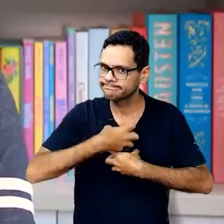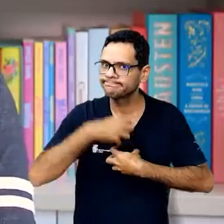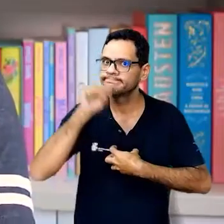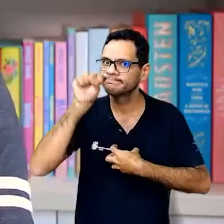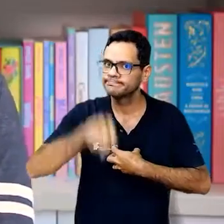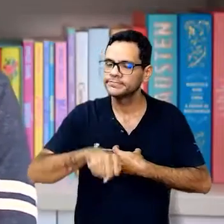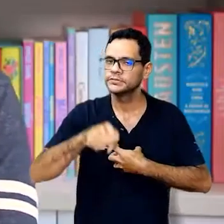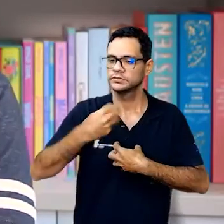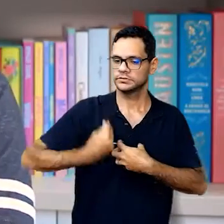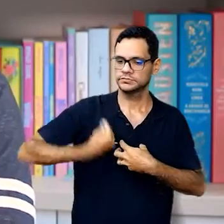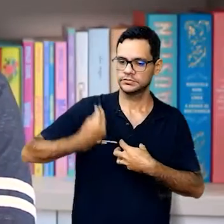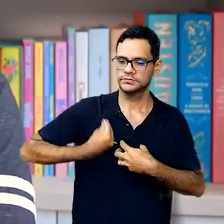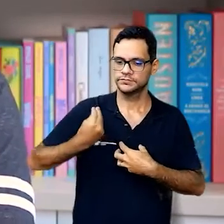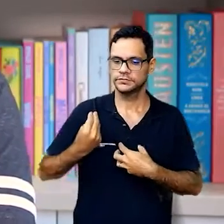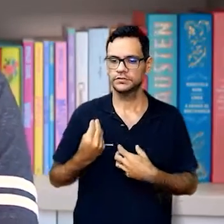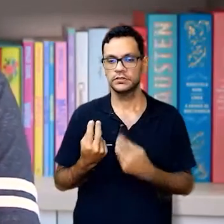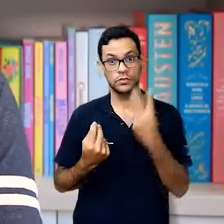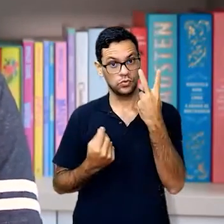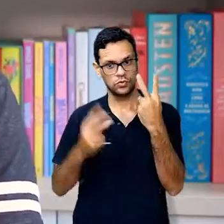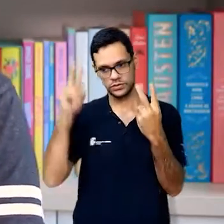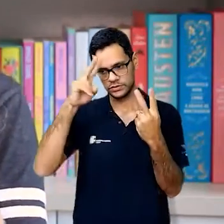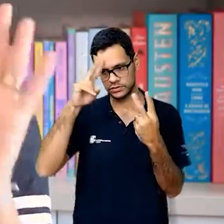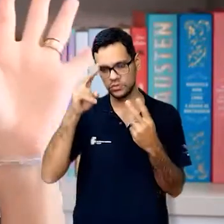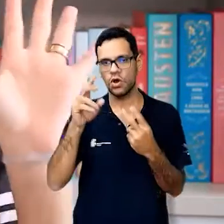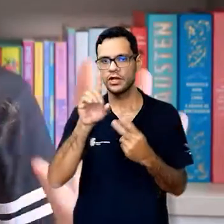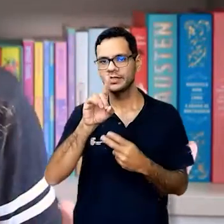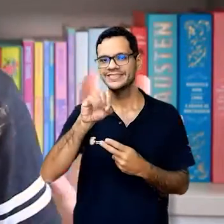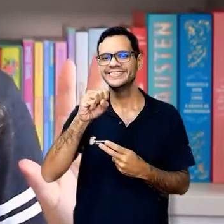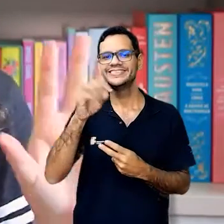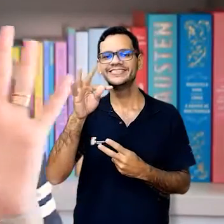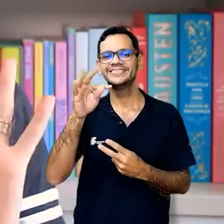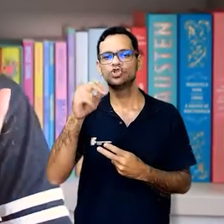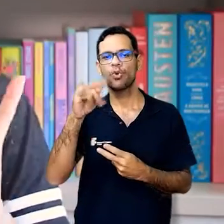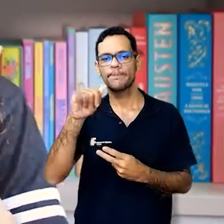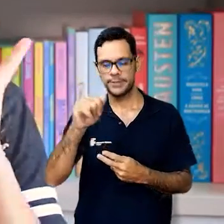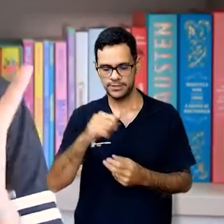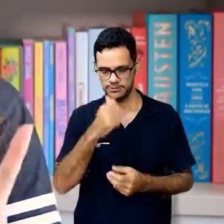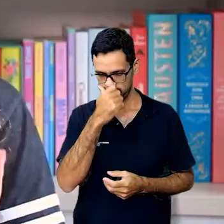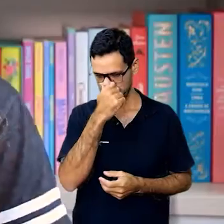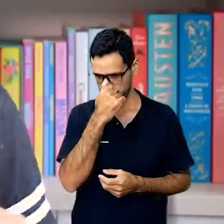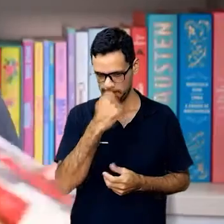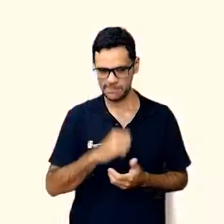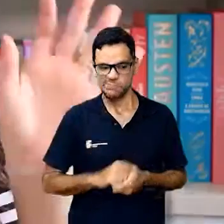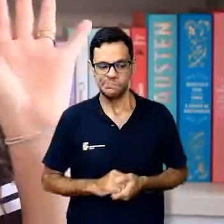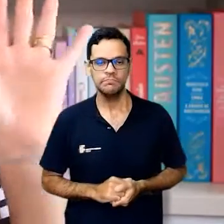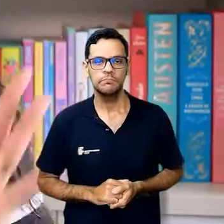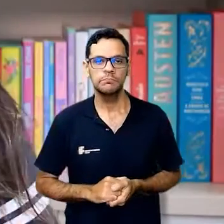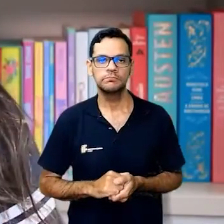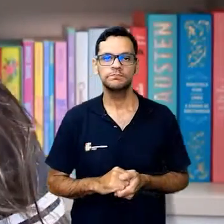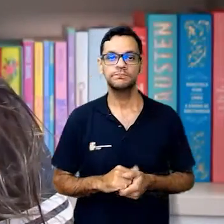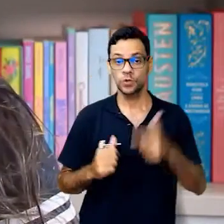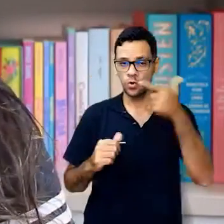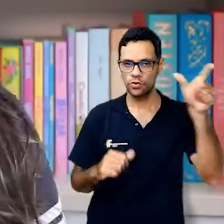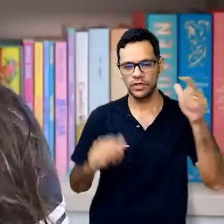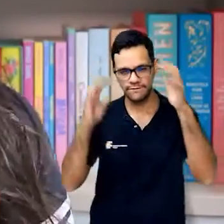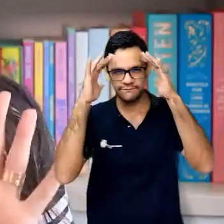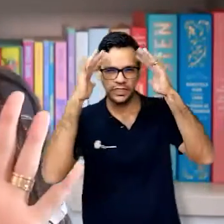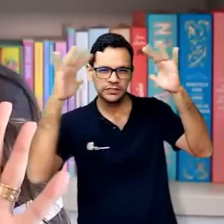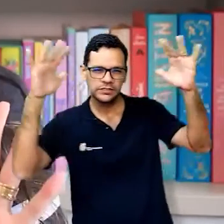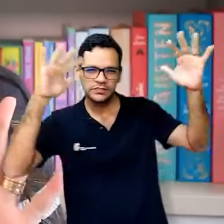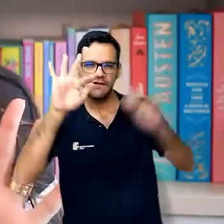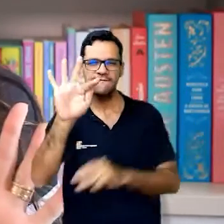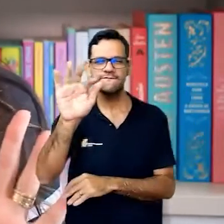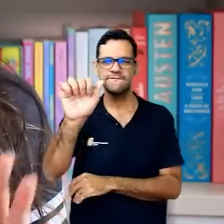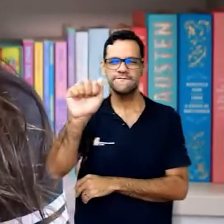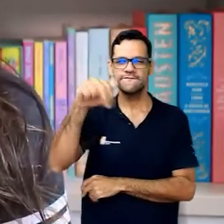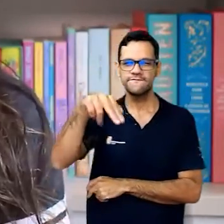é uma história muito impactante, que ficou marcada também comigo. Então, duas histórias aí de distopia que eu sou apaixonada. O próximo gênero é fantasia, e